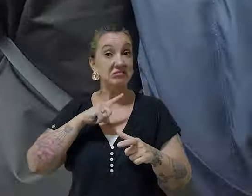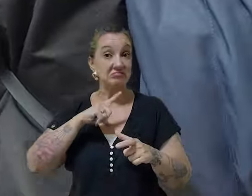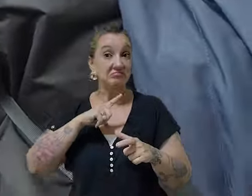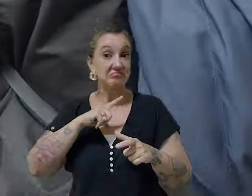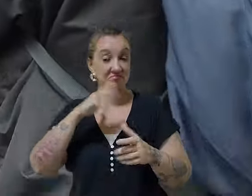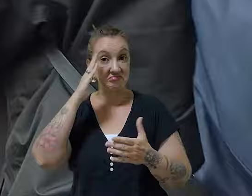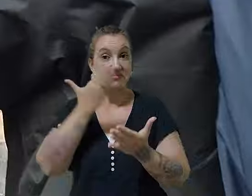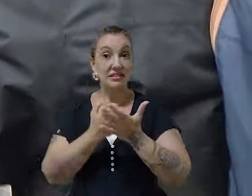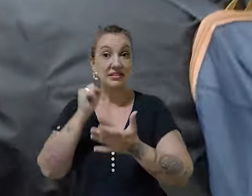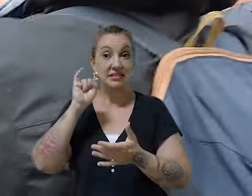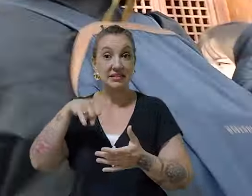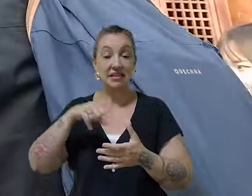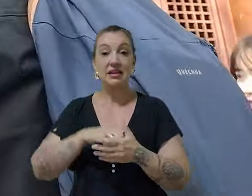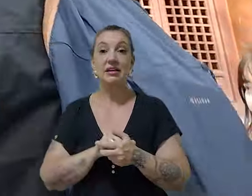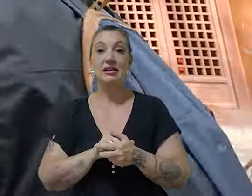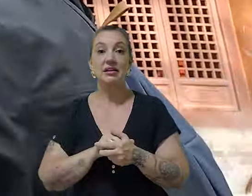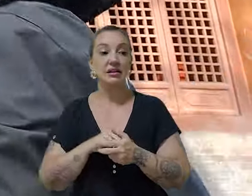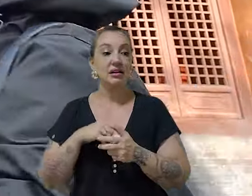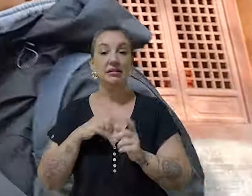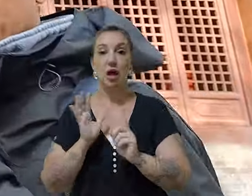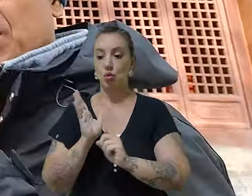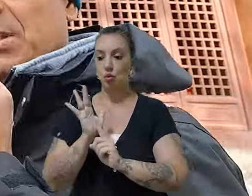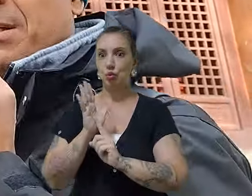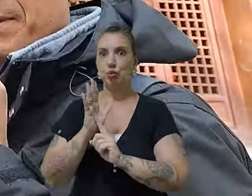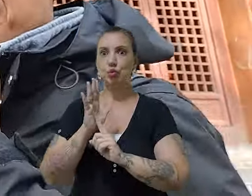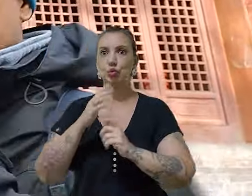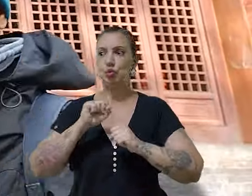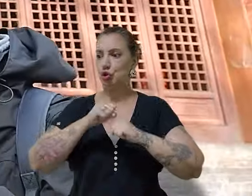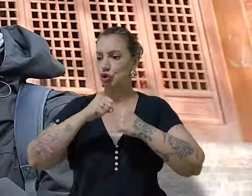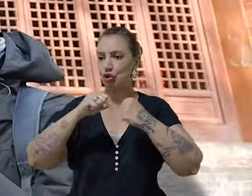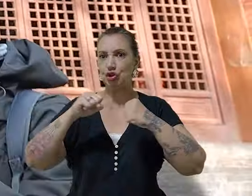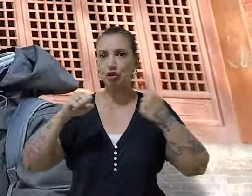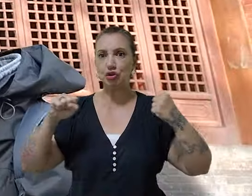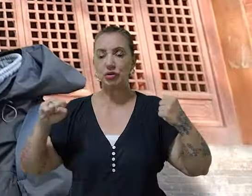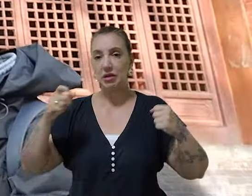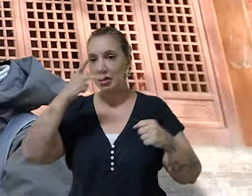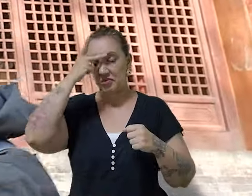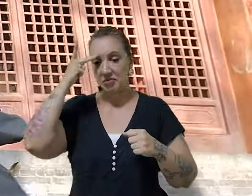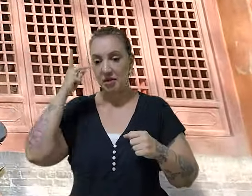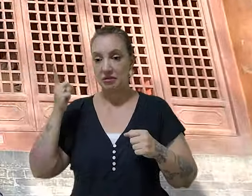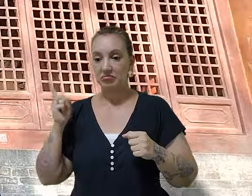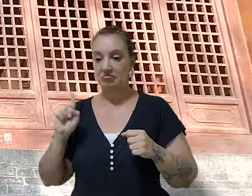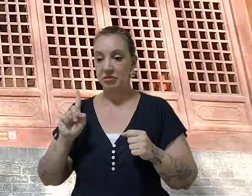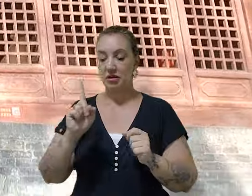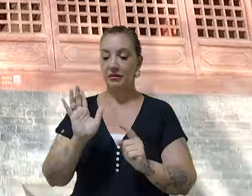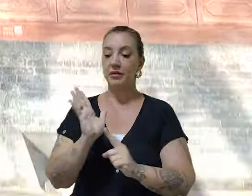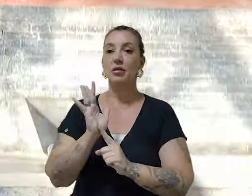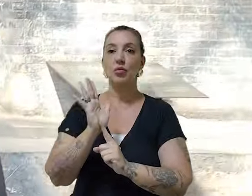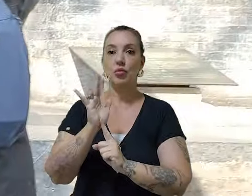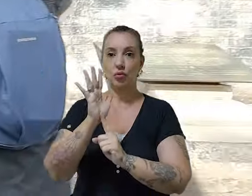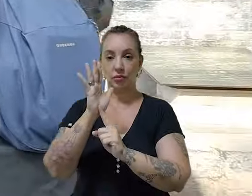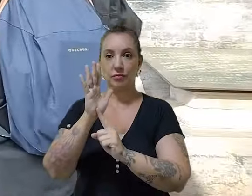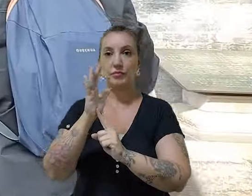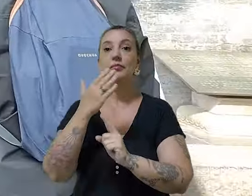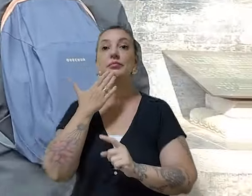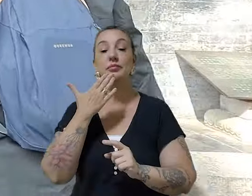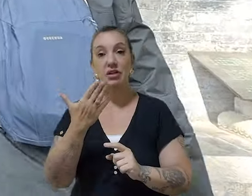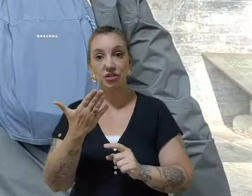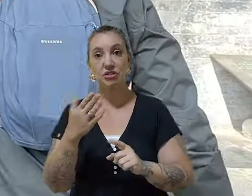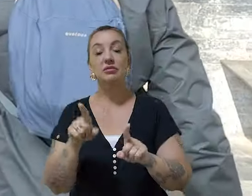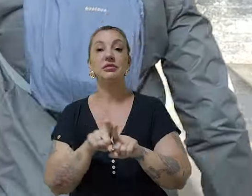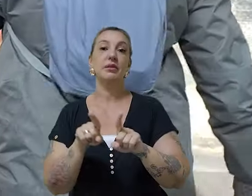eu acredito que sim, tem um incensário gigante que geralmente as pessoas vêm e fazem uma queima de incenso e pedindo aí